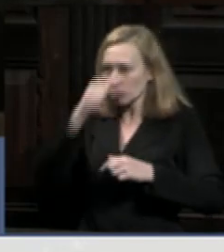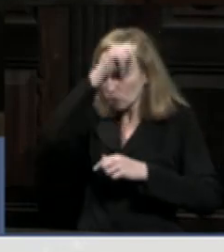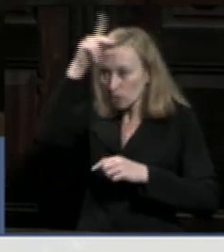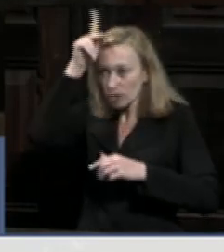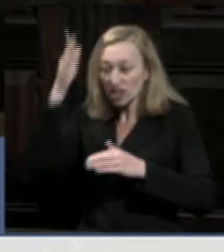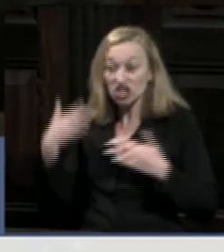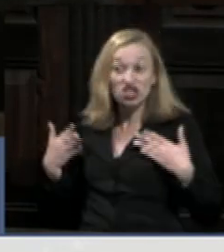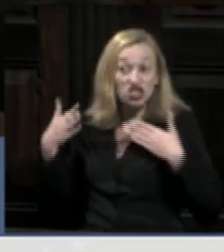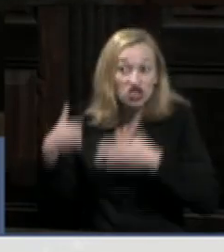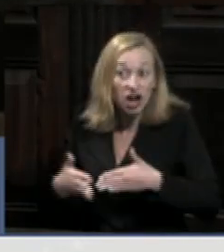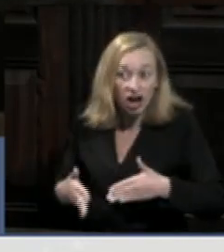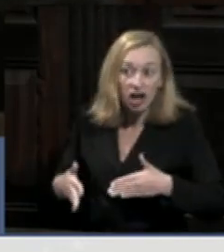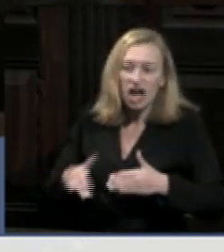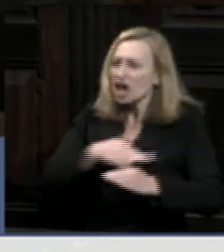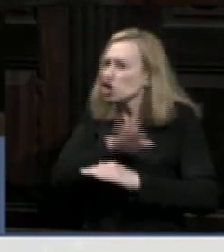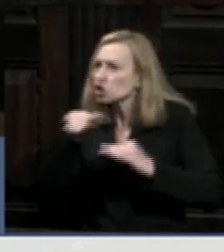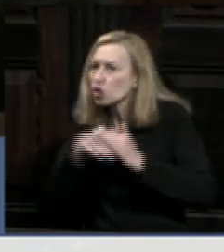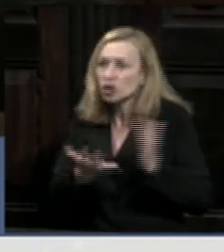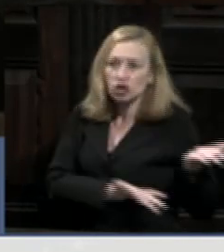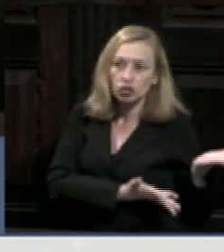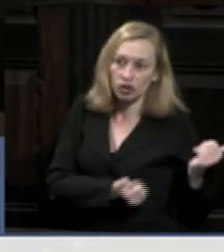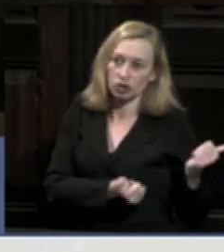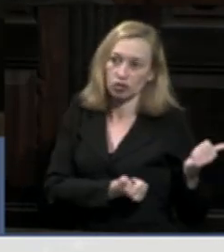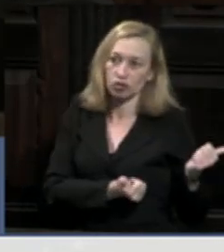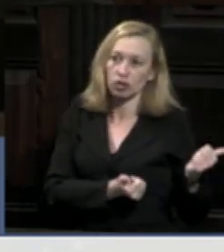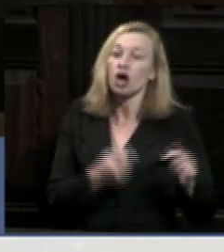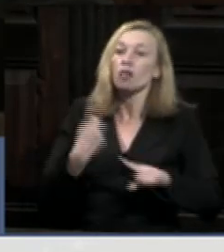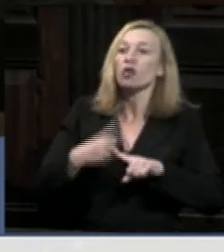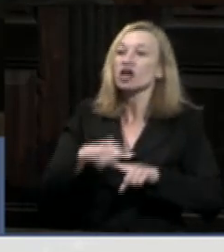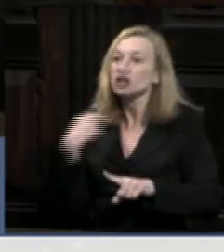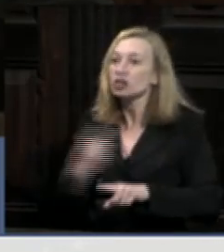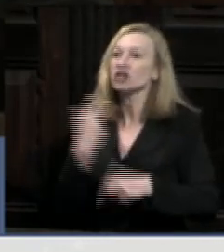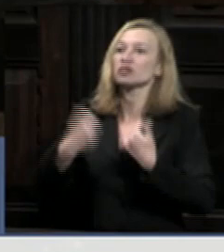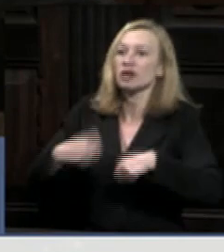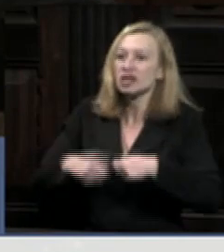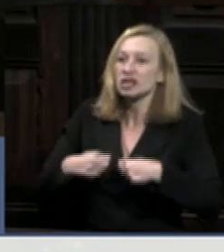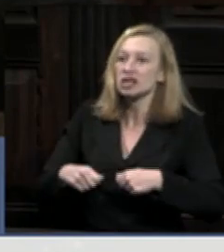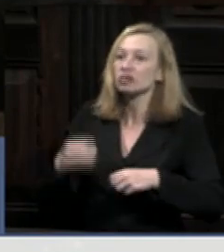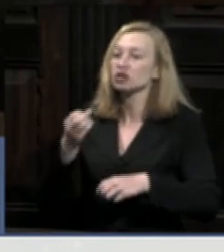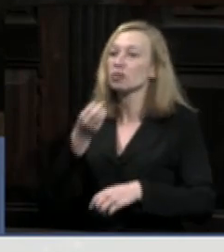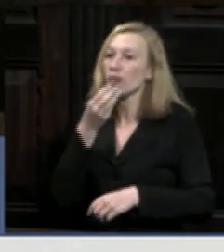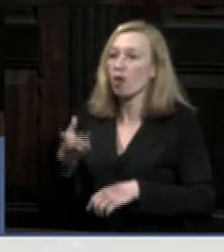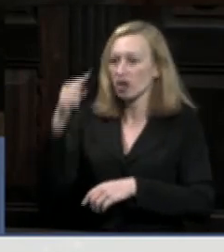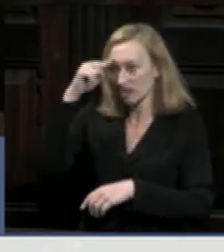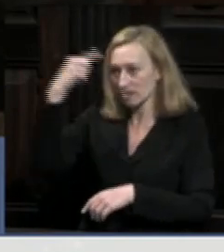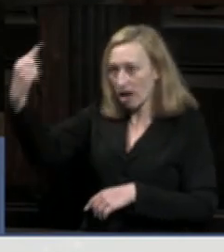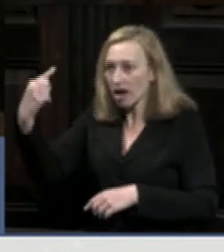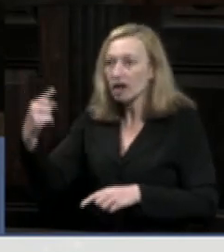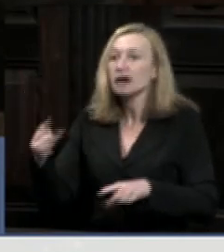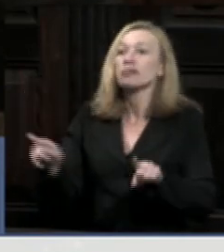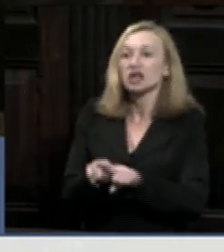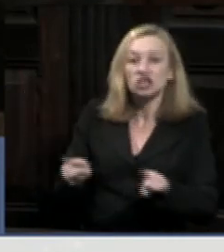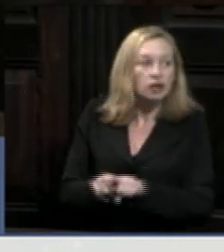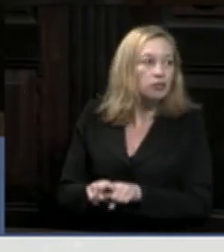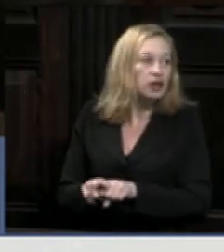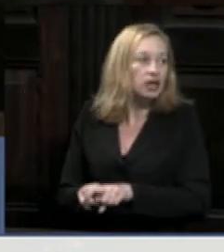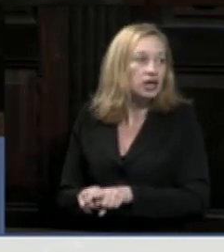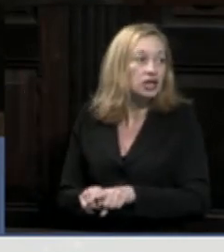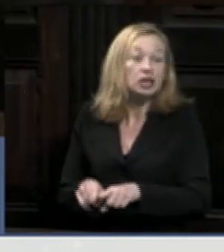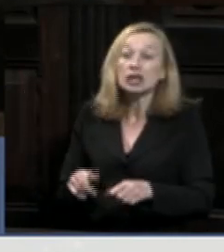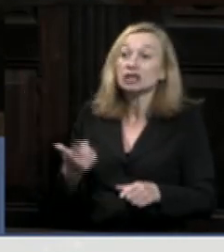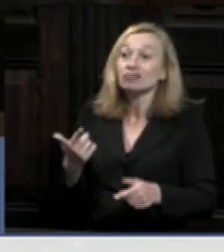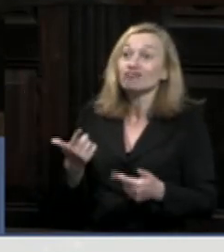quando digo a juventude é toda a juventude porque nós precisamos de novas idéias mas também sempre digo que não adianta